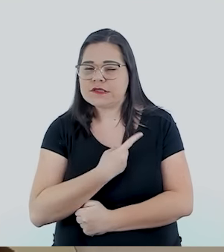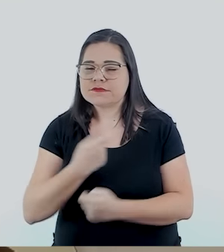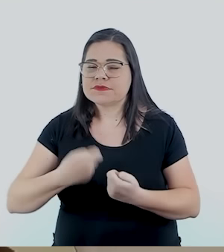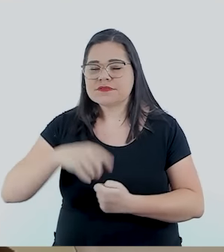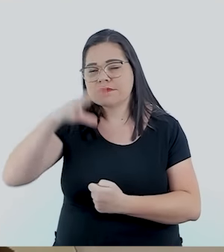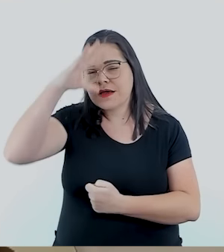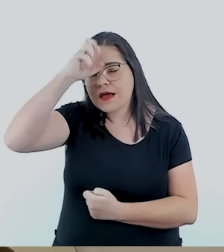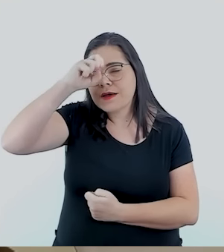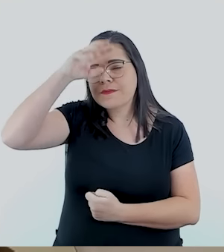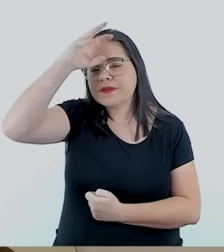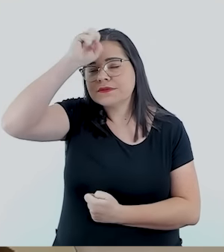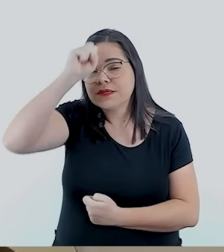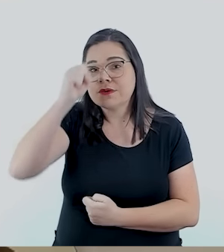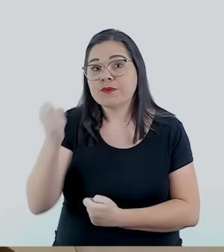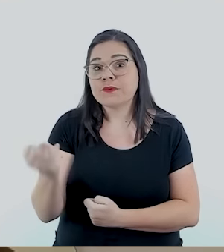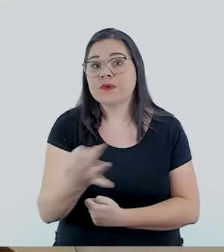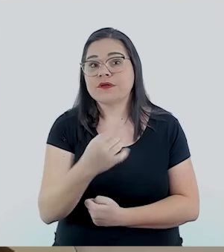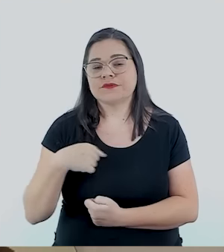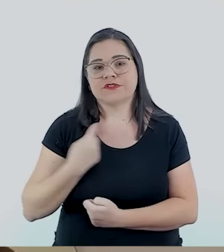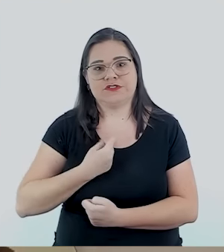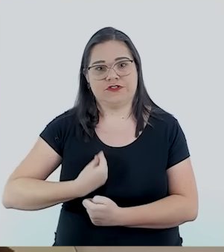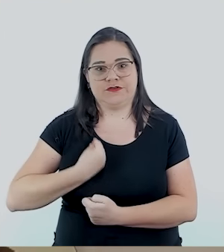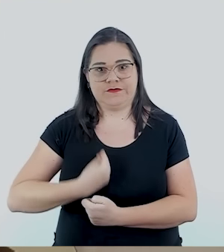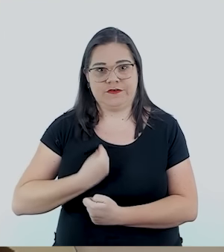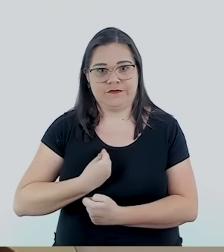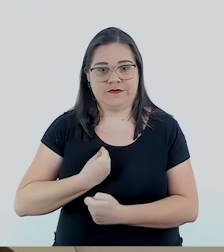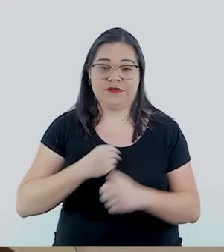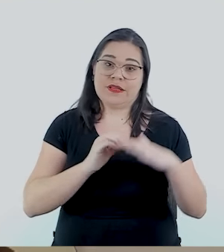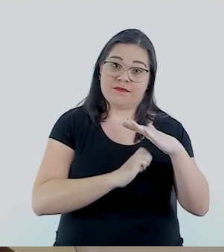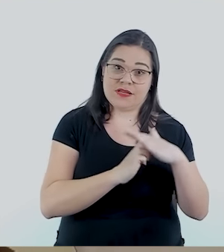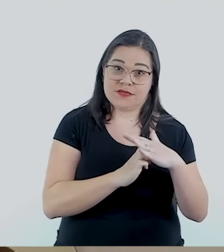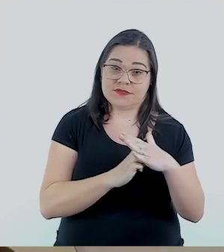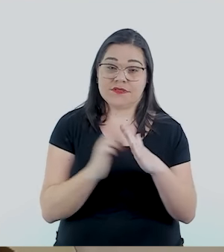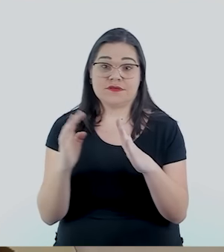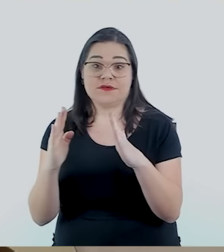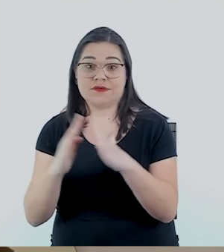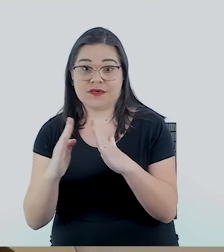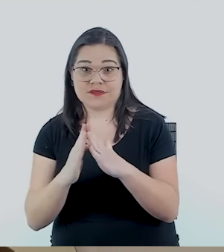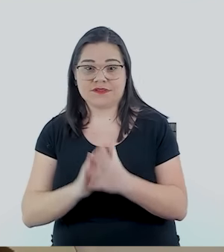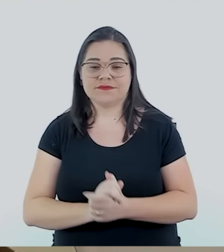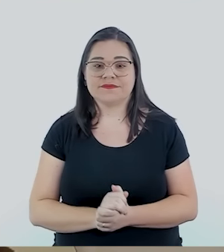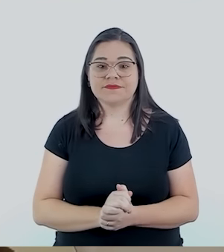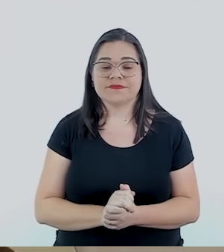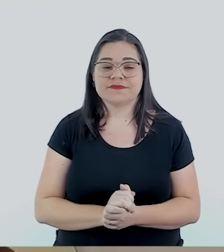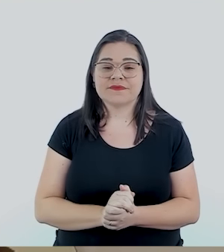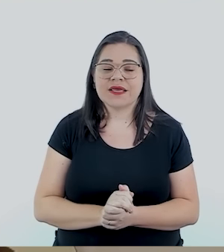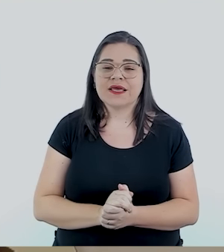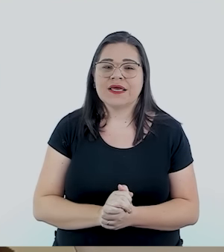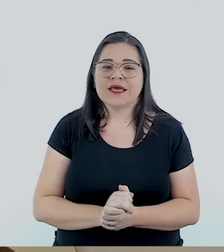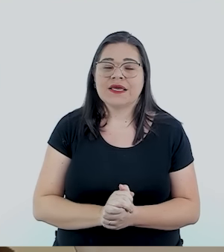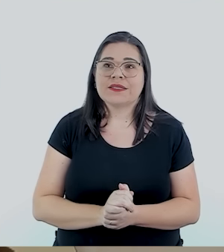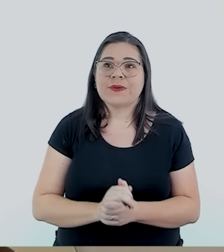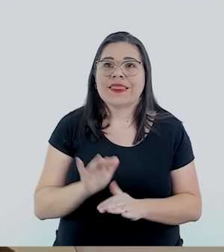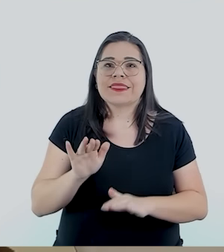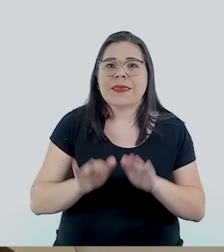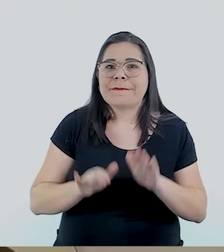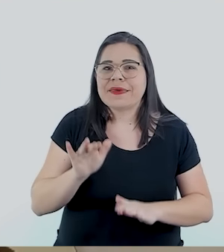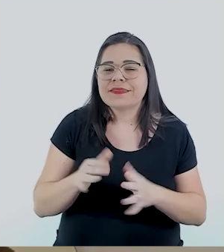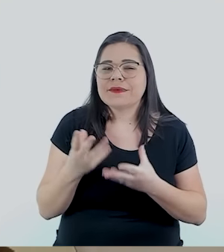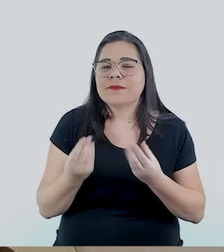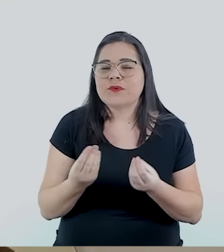aprender enquanto a gente vive isso tanto na empresa quanto no lar então eh depende muito dessa